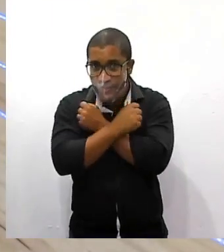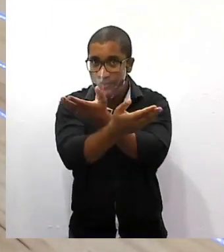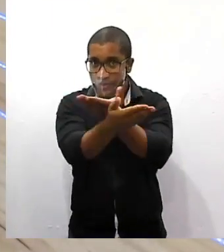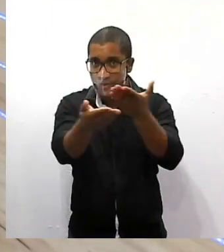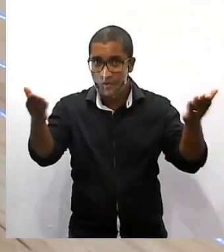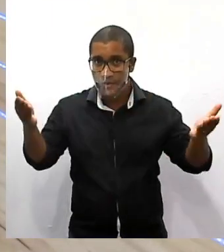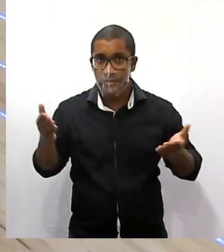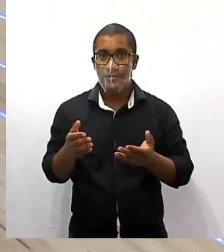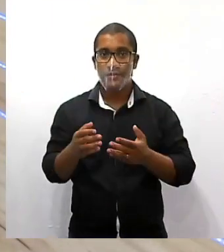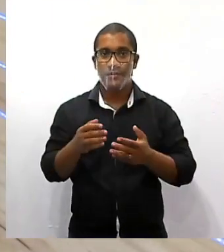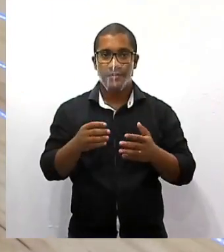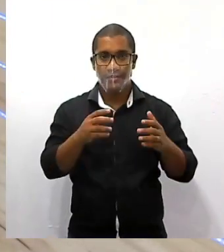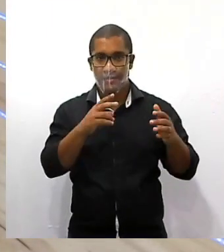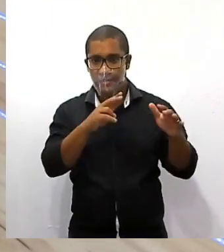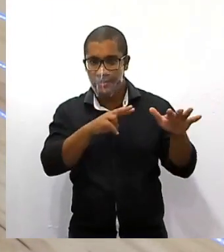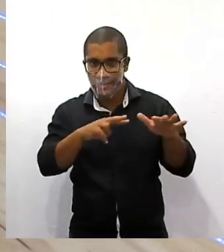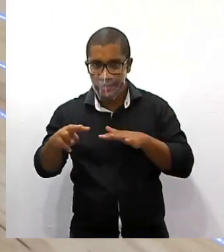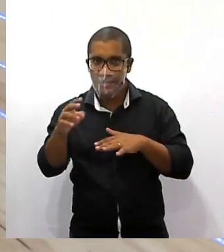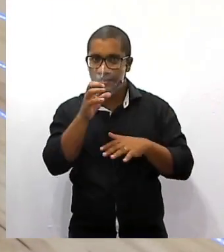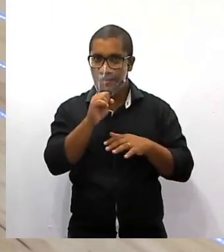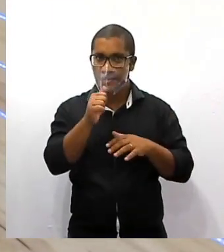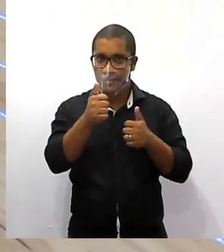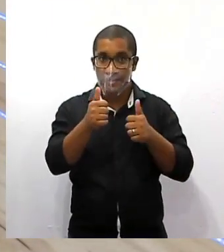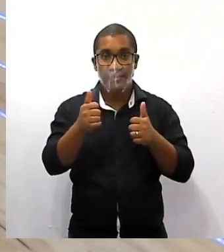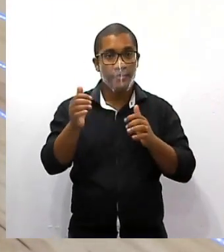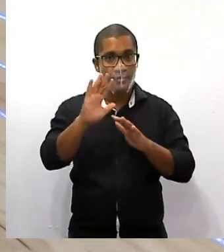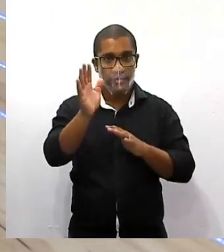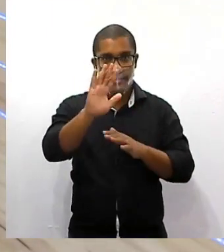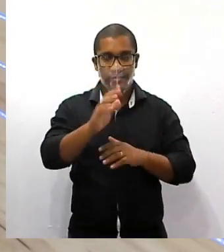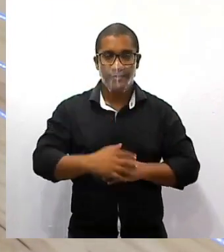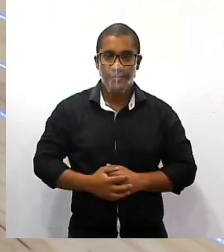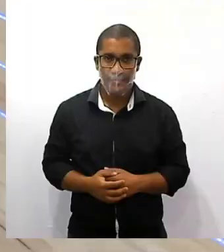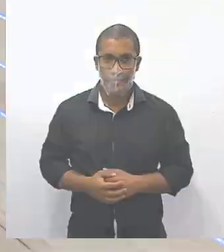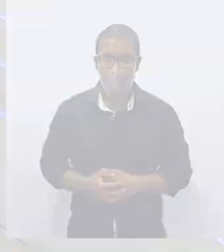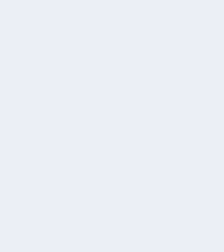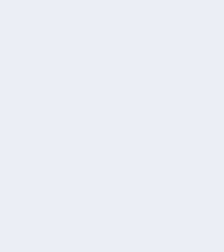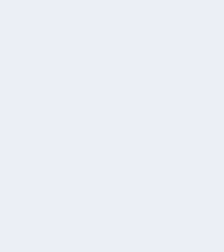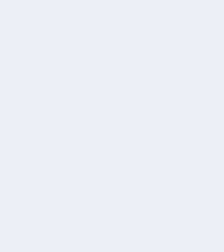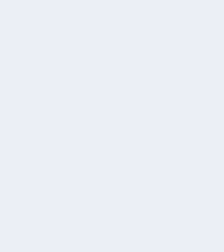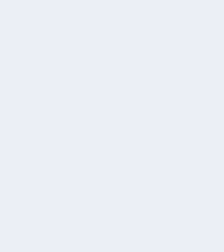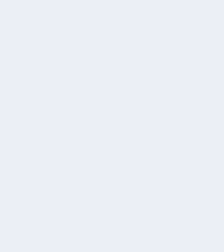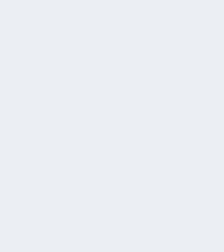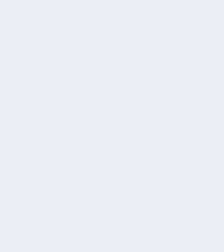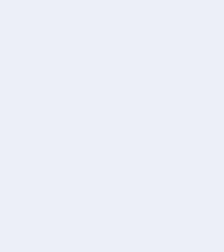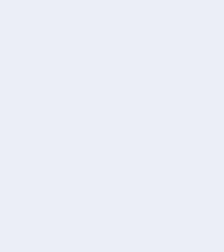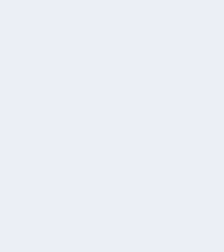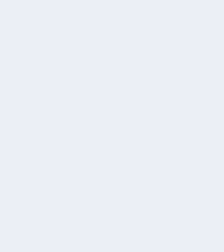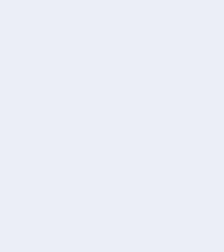Deus. Bom final de semana para você, meu querido aluno. Tchau, tchau. Fui!